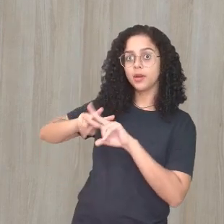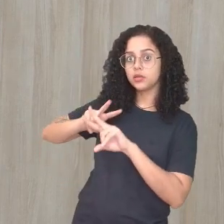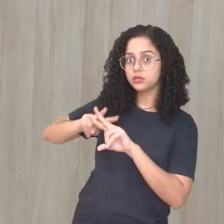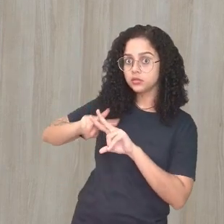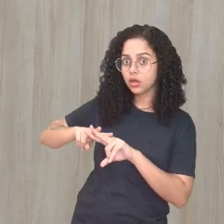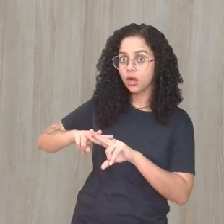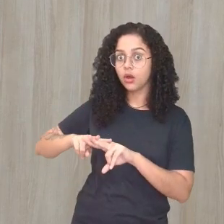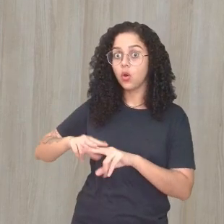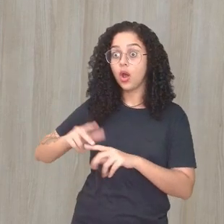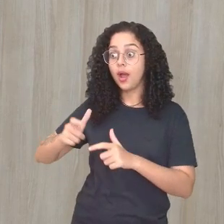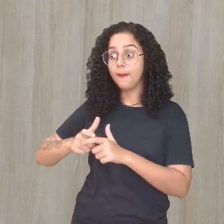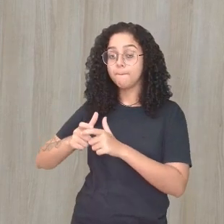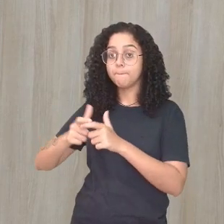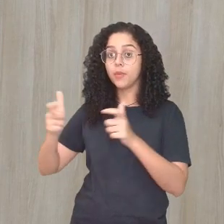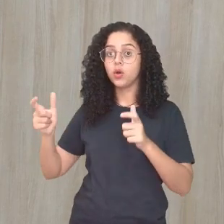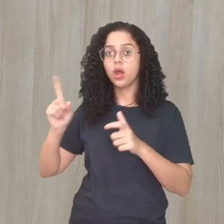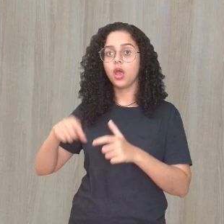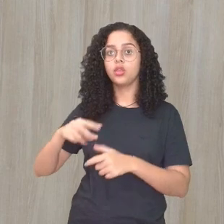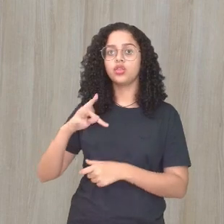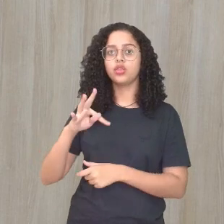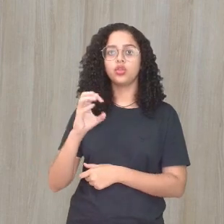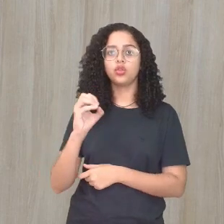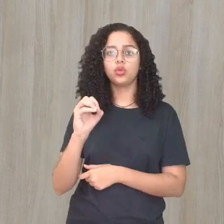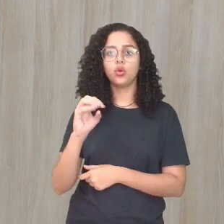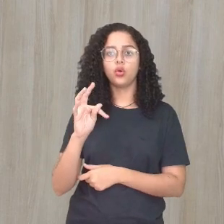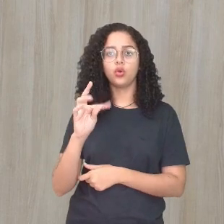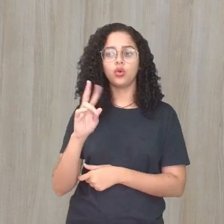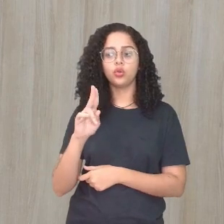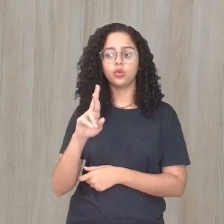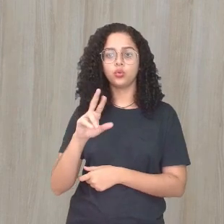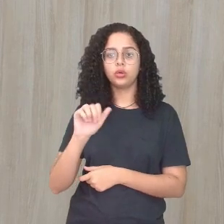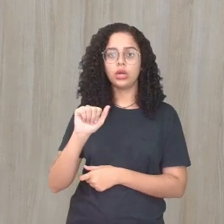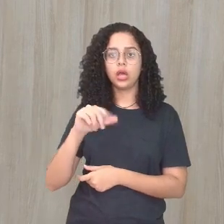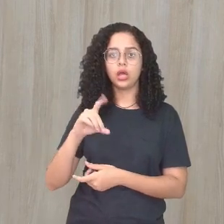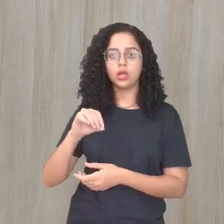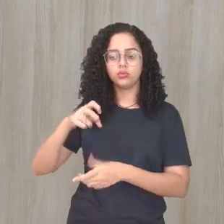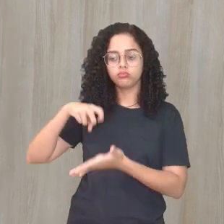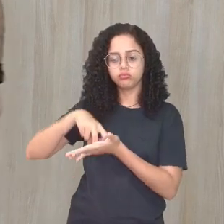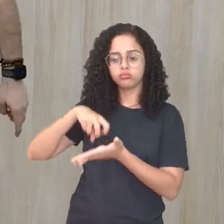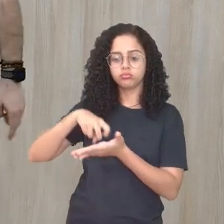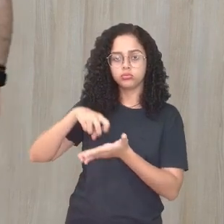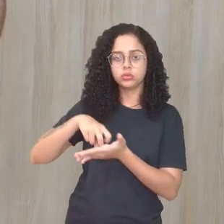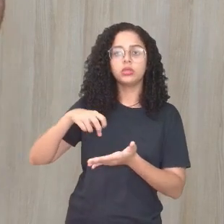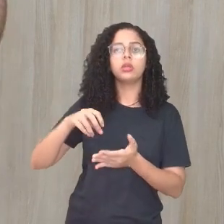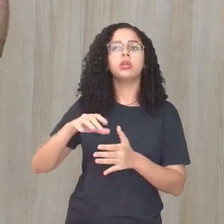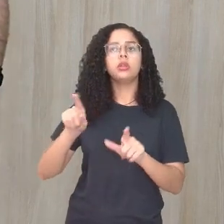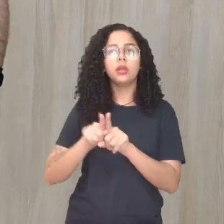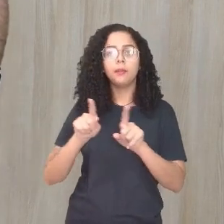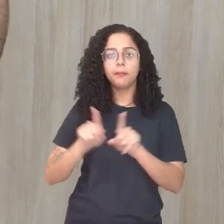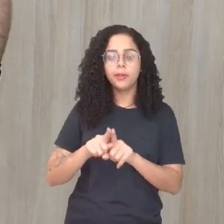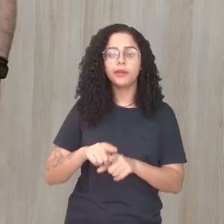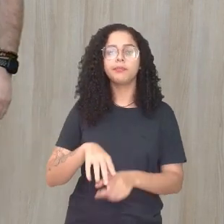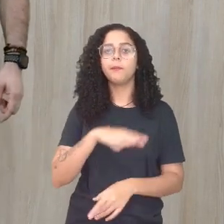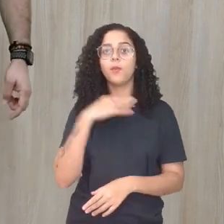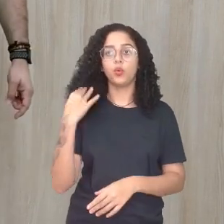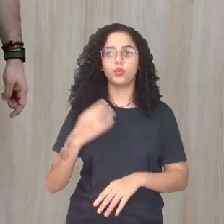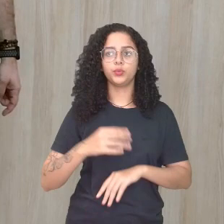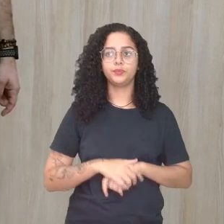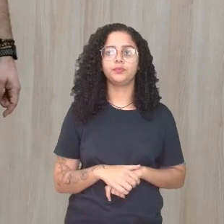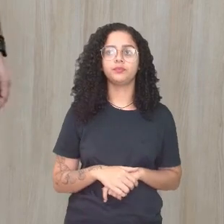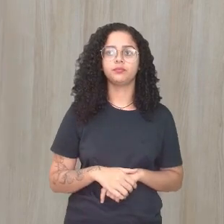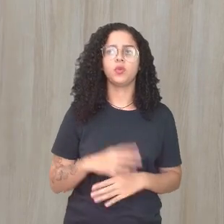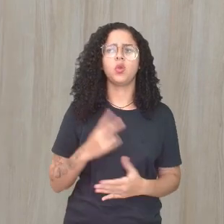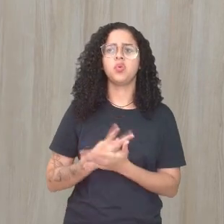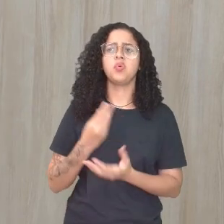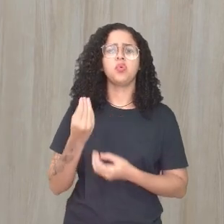eram torturados e muitos eram inclusive exterminados, ok? Mas veja, continuando, como é que